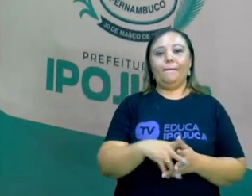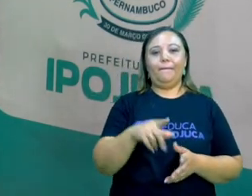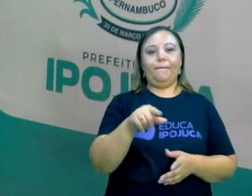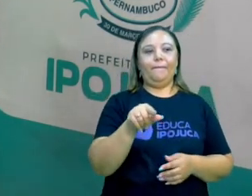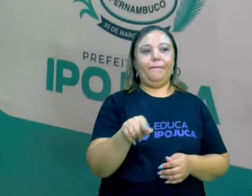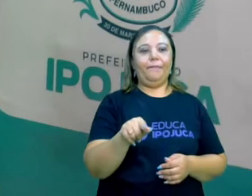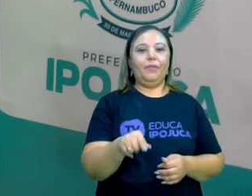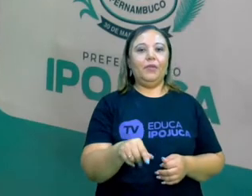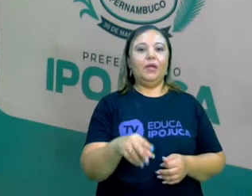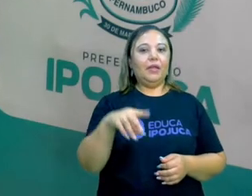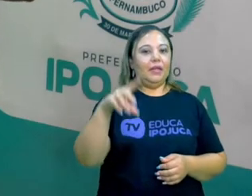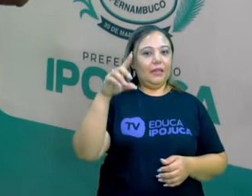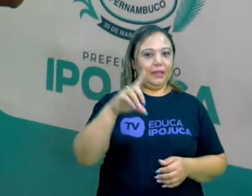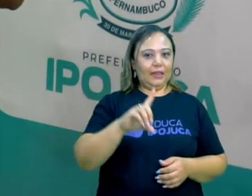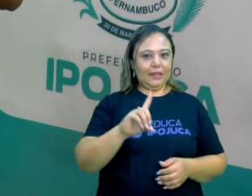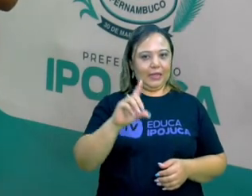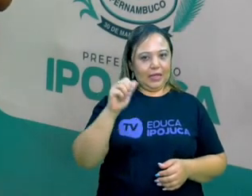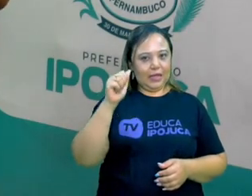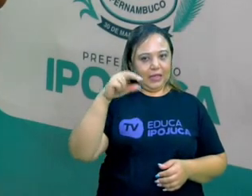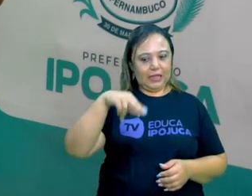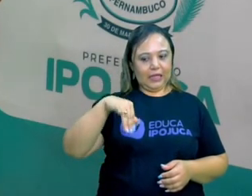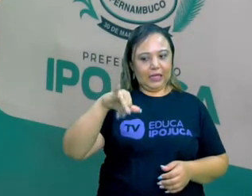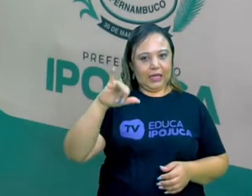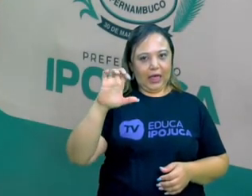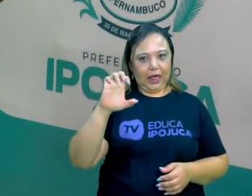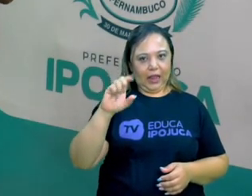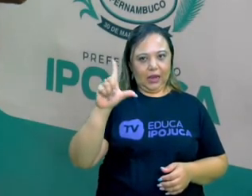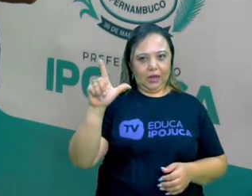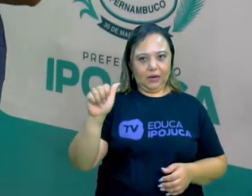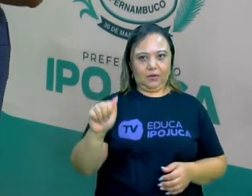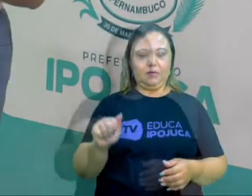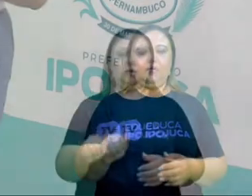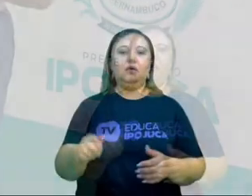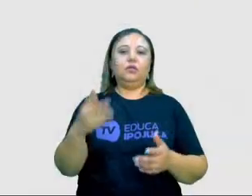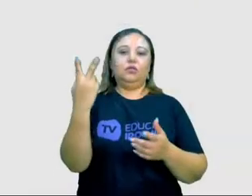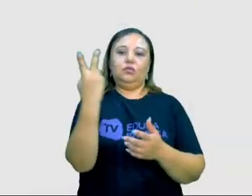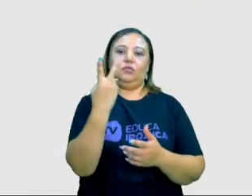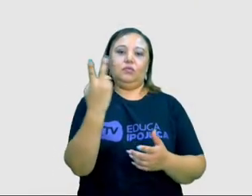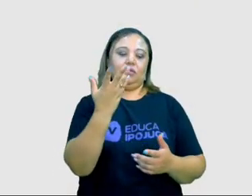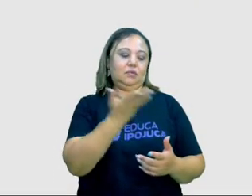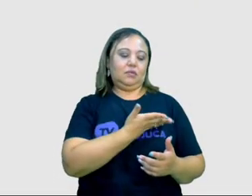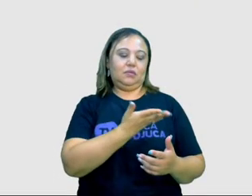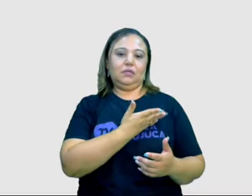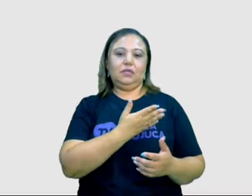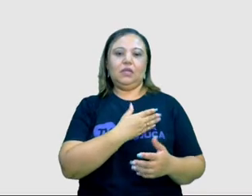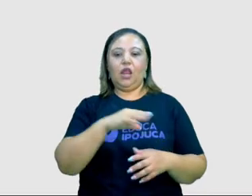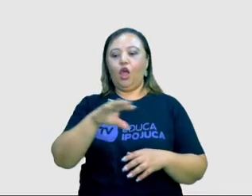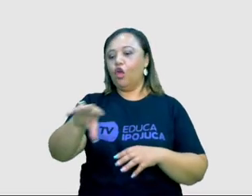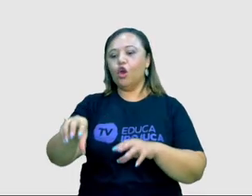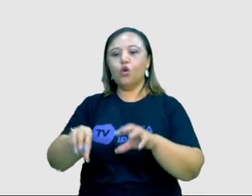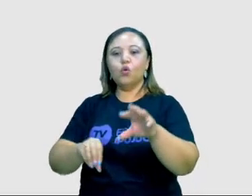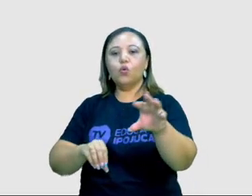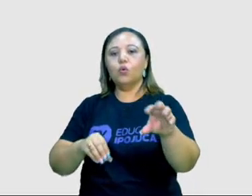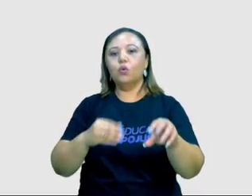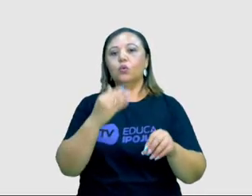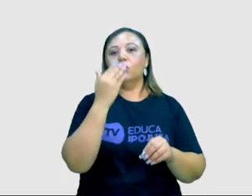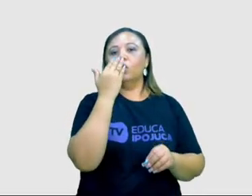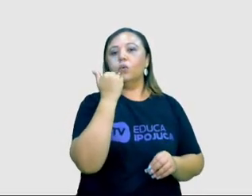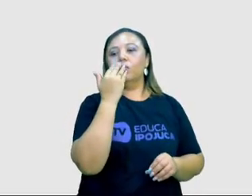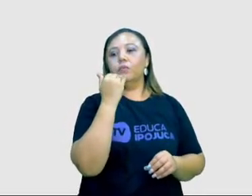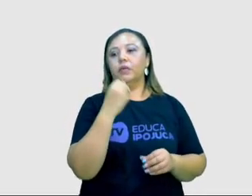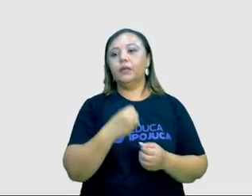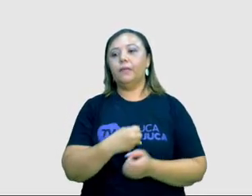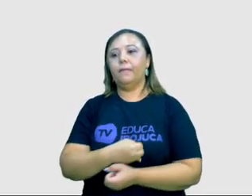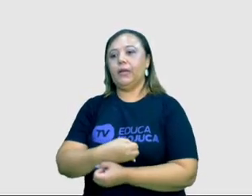quesito, Daniela e suas duas amigas recolheram alimentos não perecíveis para distribuir